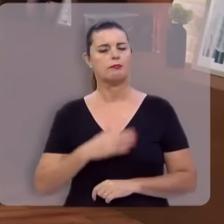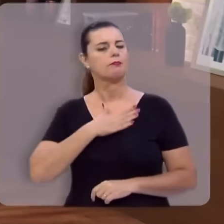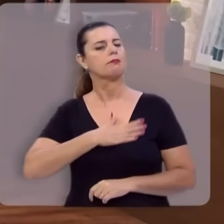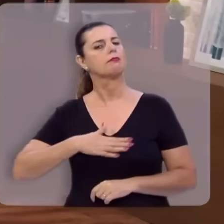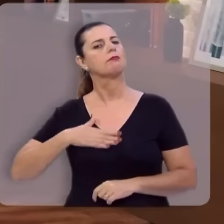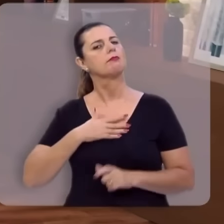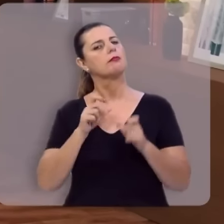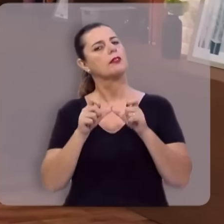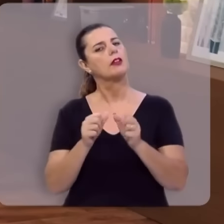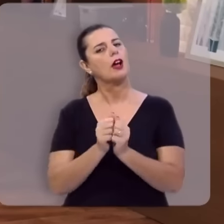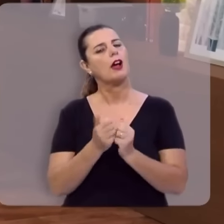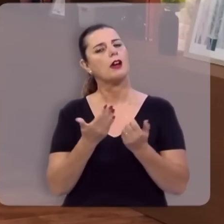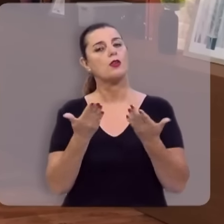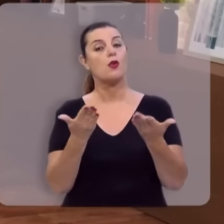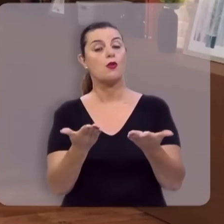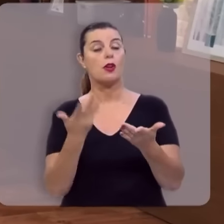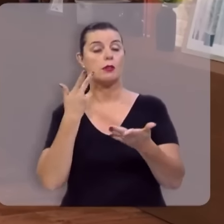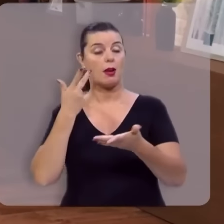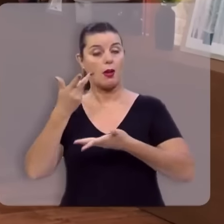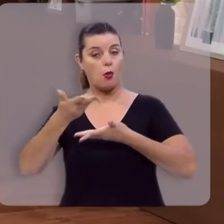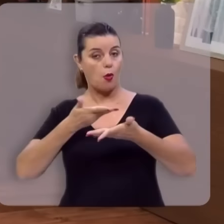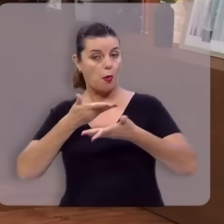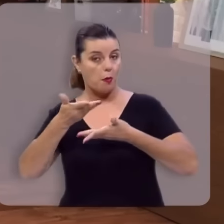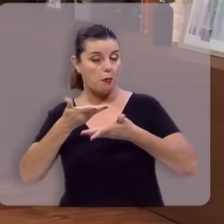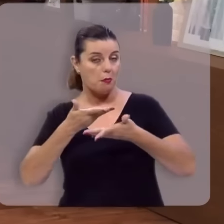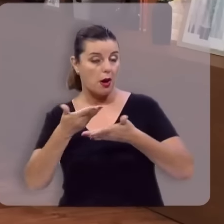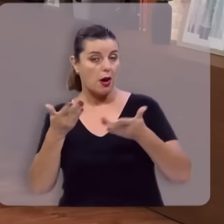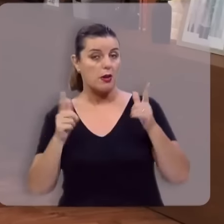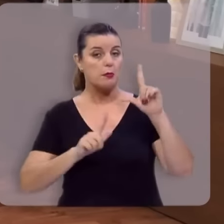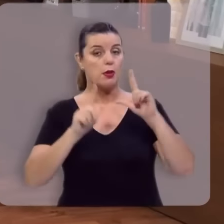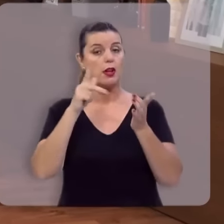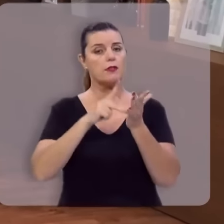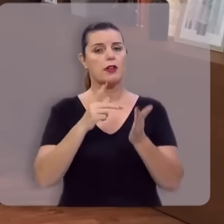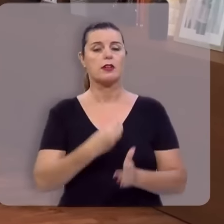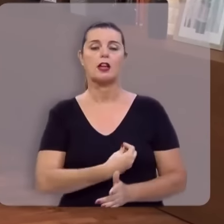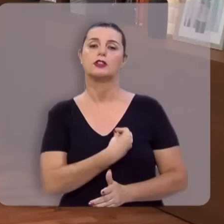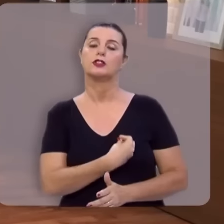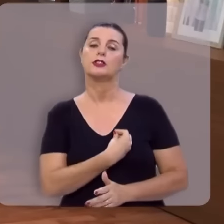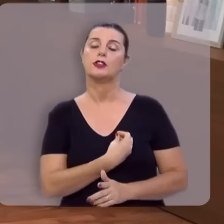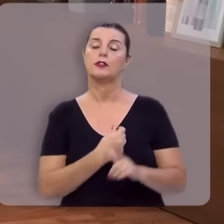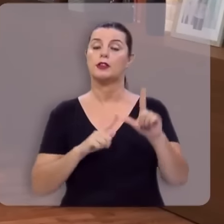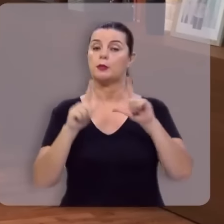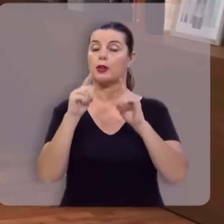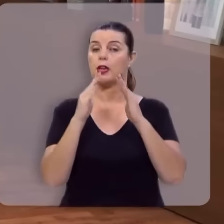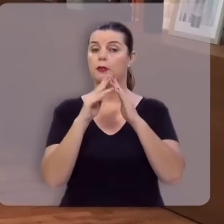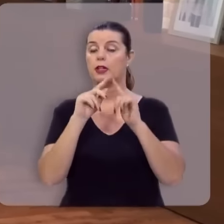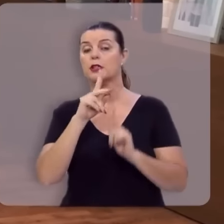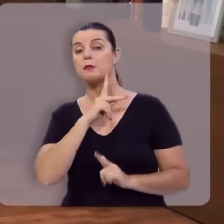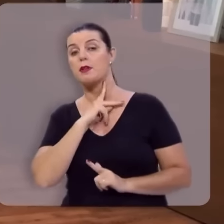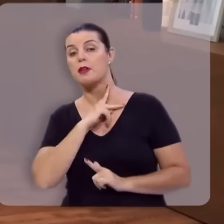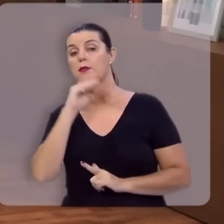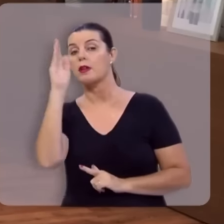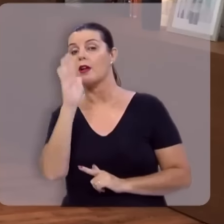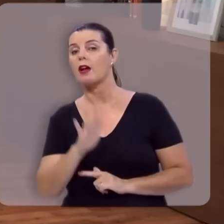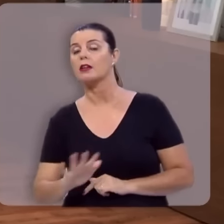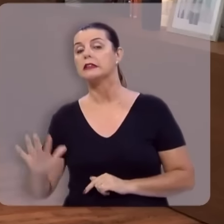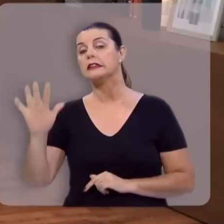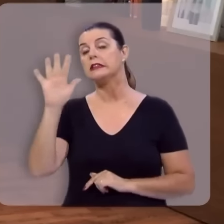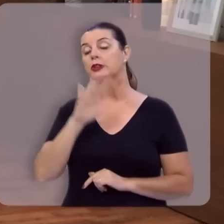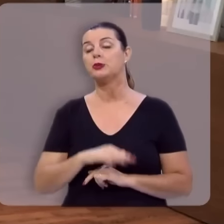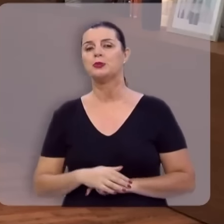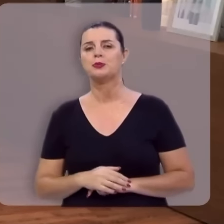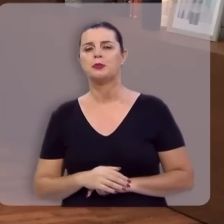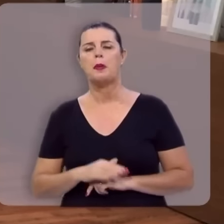Que privilégio estar aqui para compartilhar com você no programa Verdade e Vida, programa da Igreja Presbiteriana do